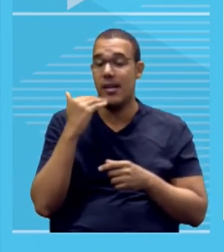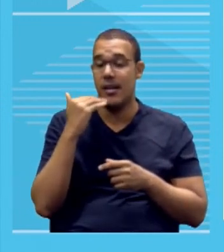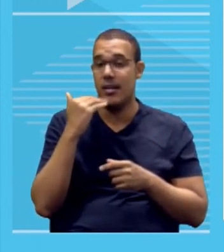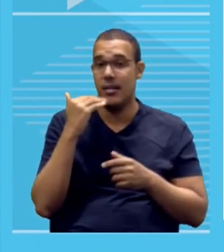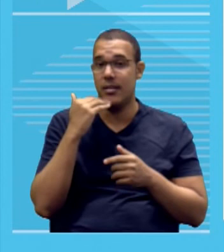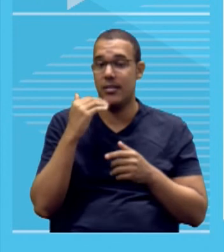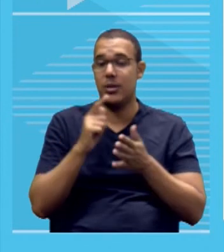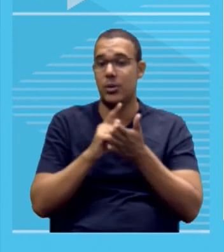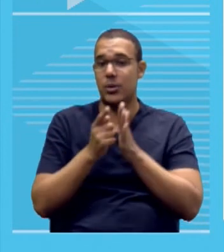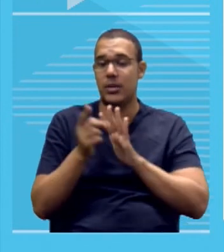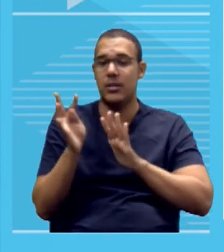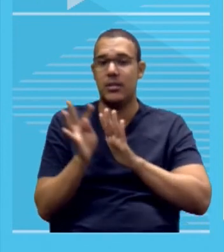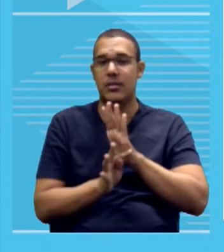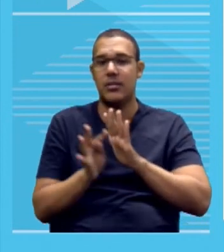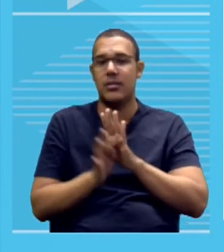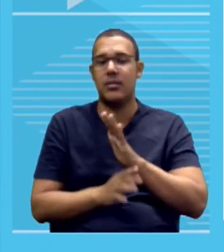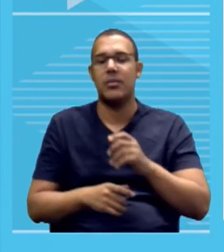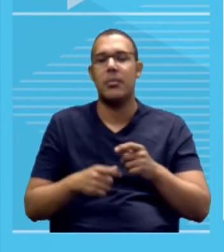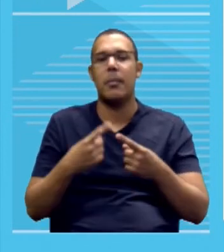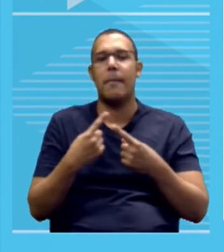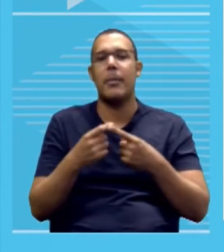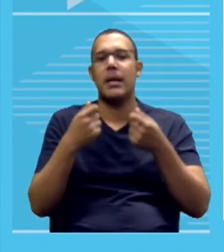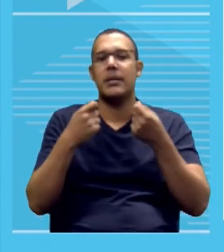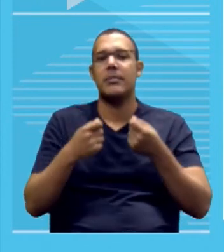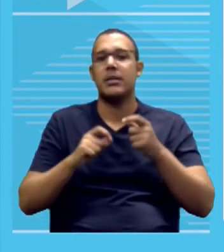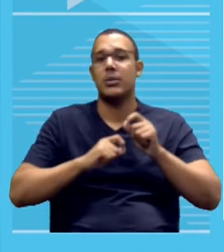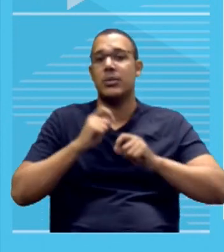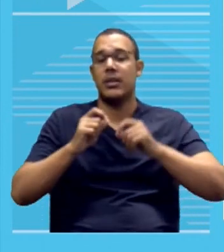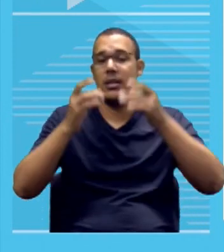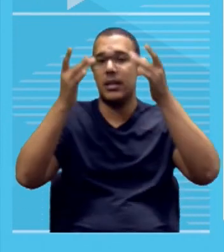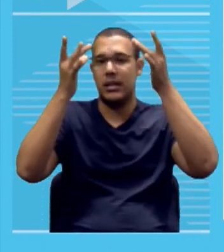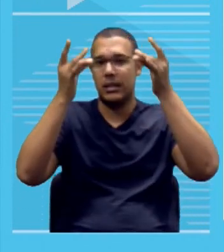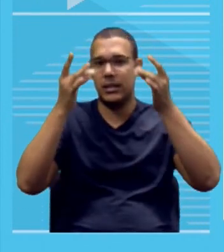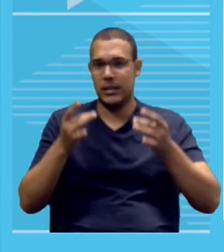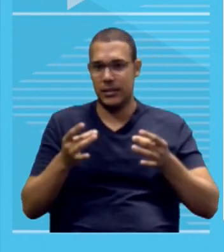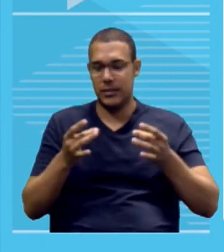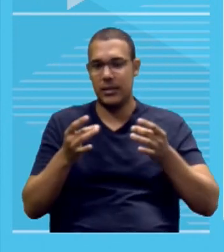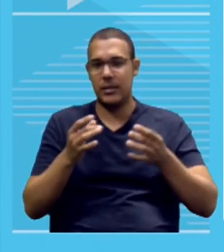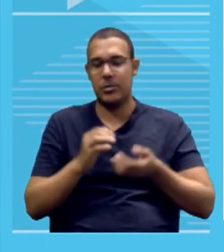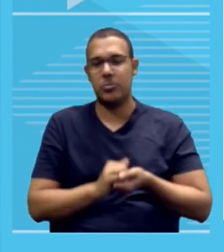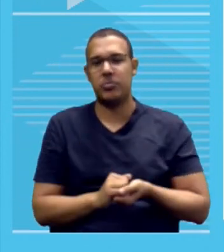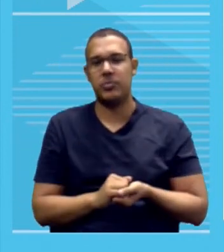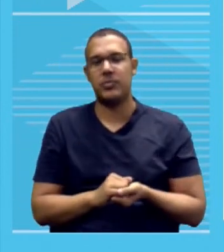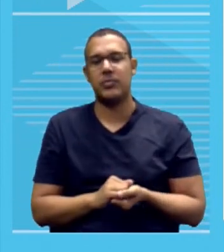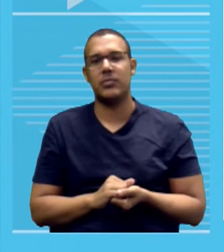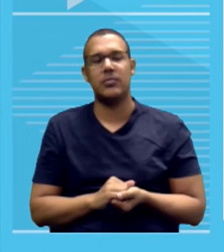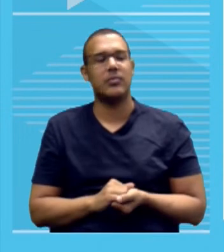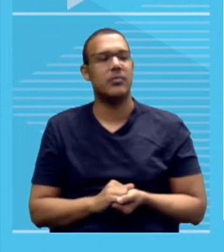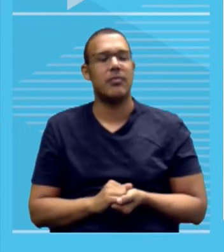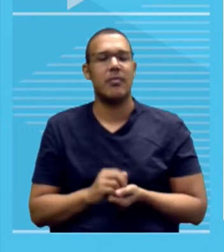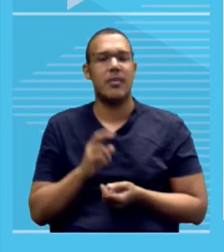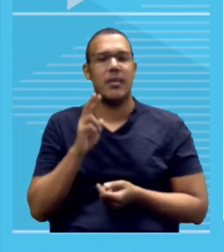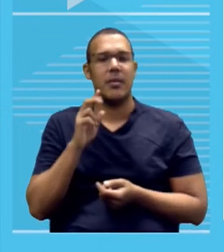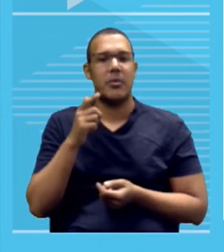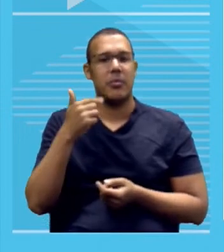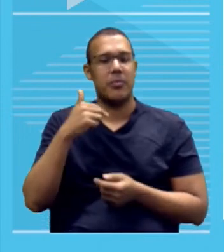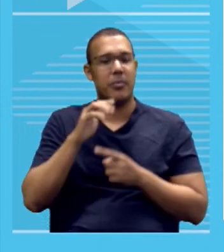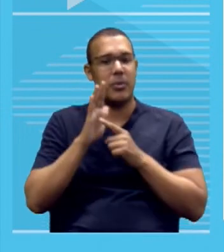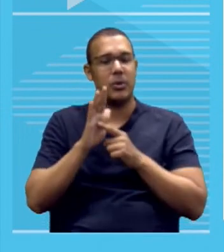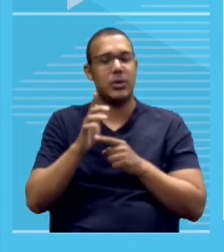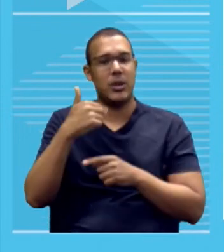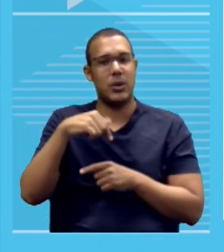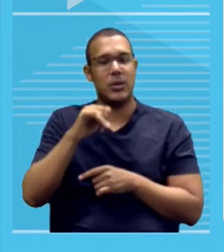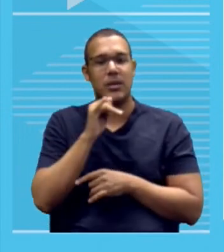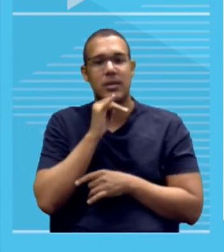gênero textual porque ele precisa descrever tudo direitinho tá bom vamos ver mais um exemplo